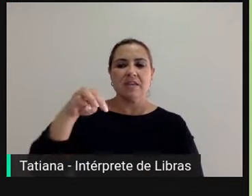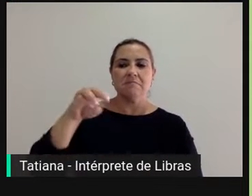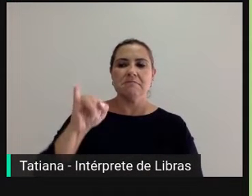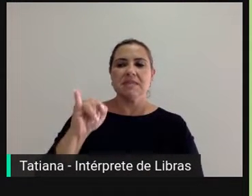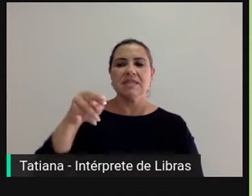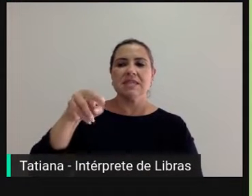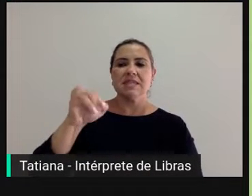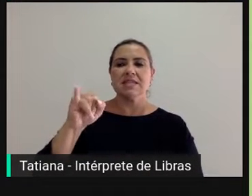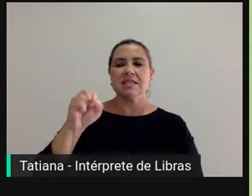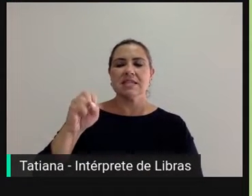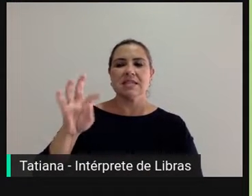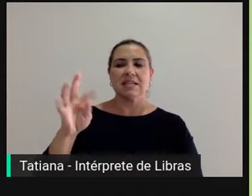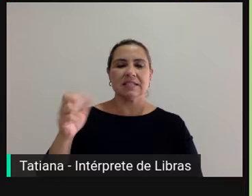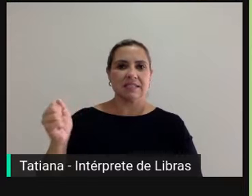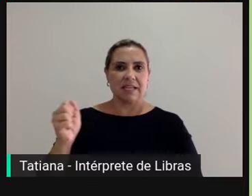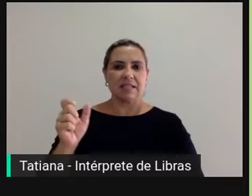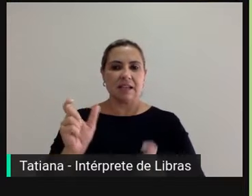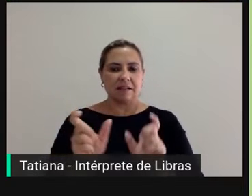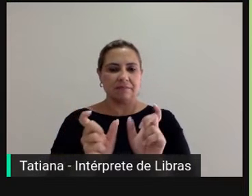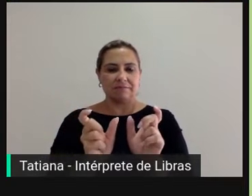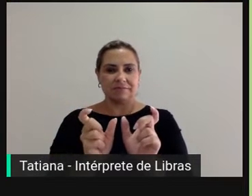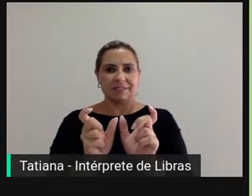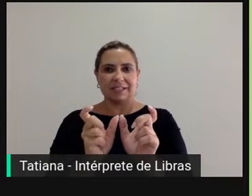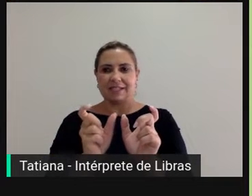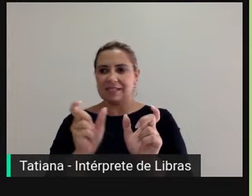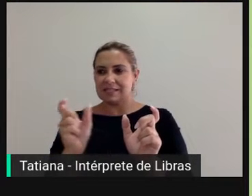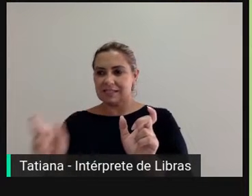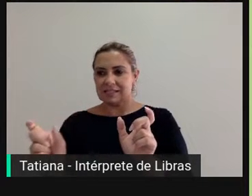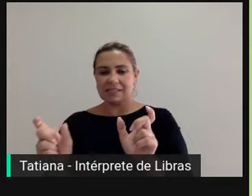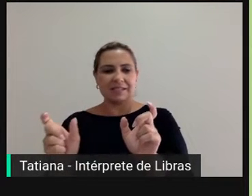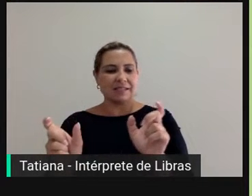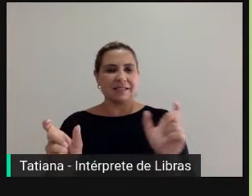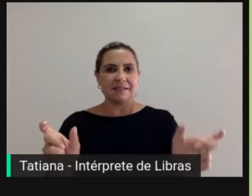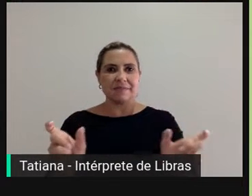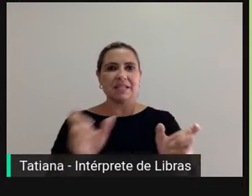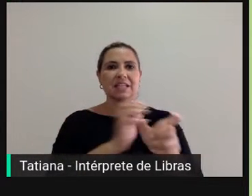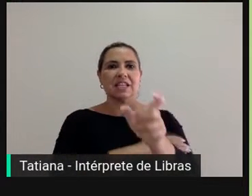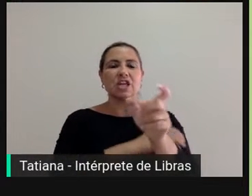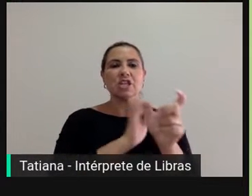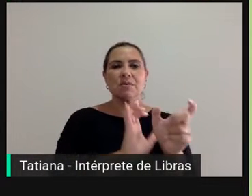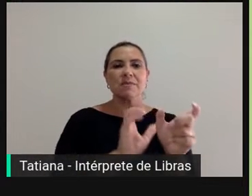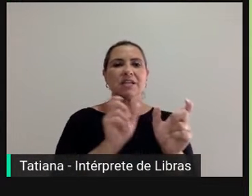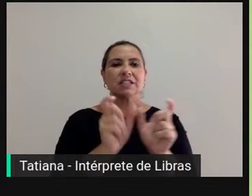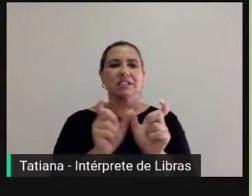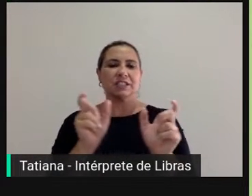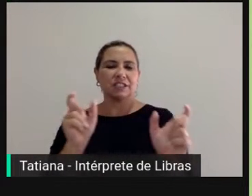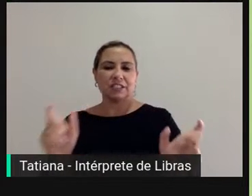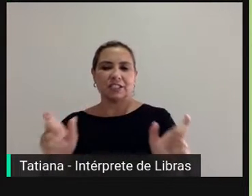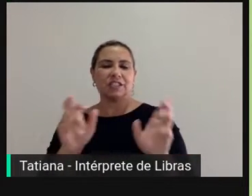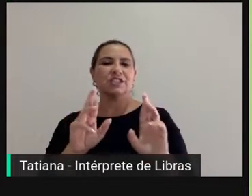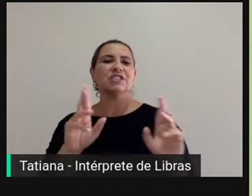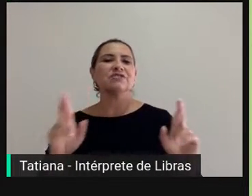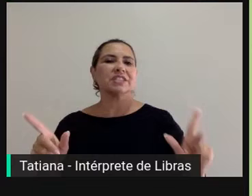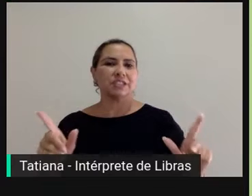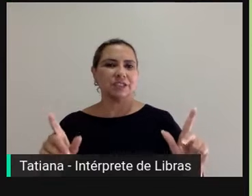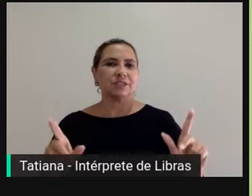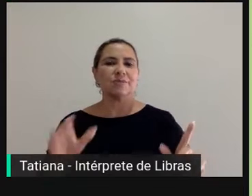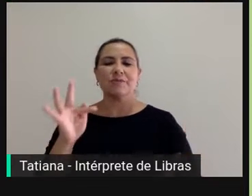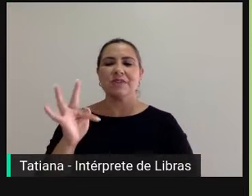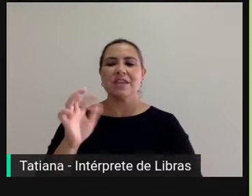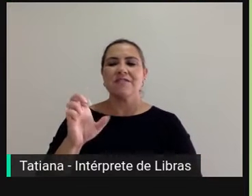um distanciamento do feminismo, do que elas entendem como feminismo ou como feministas, né? O feminismo